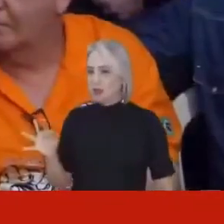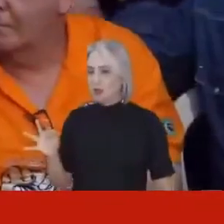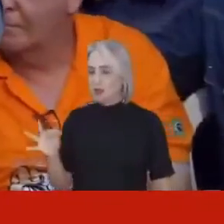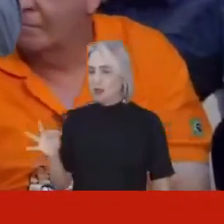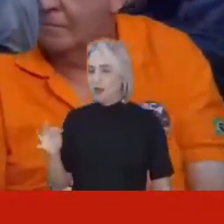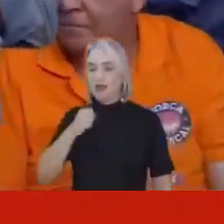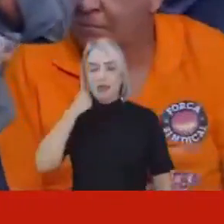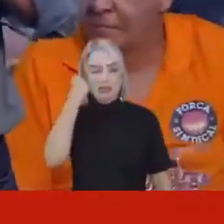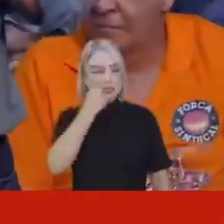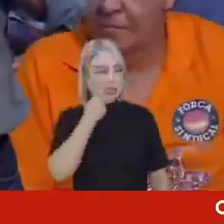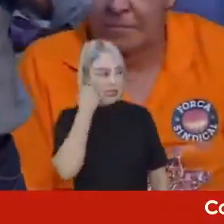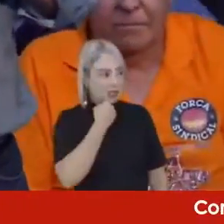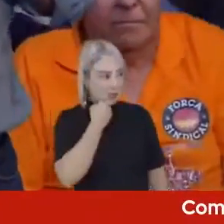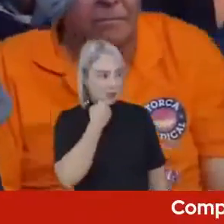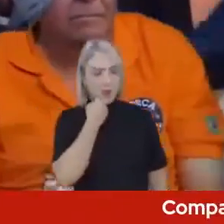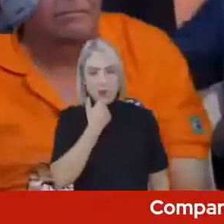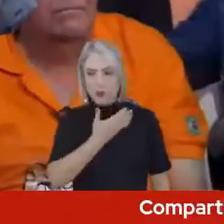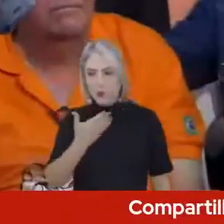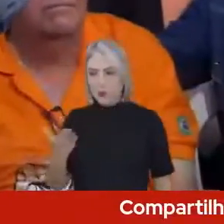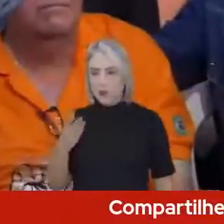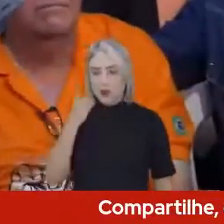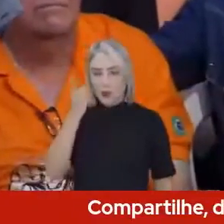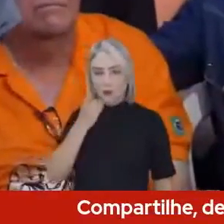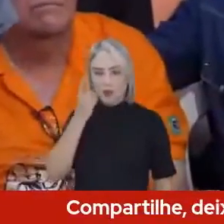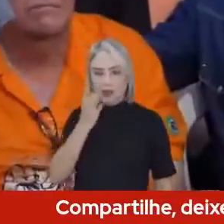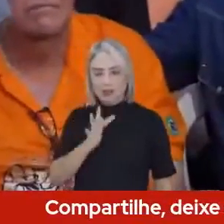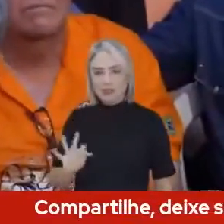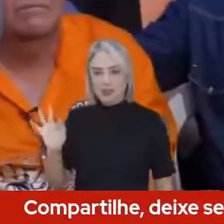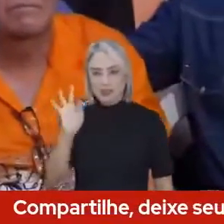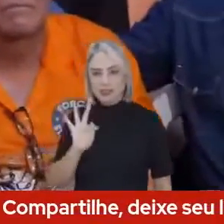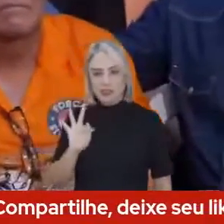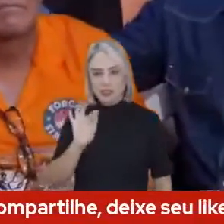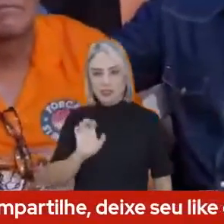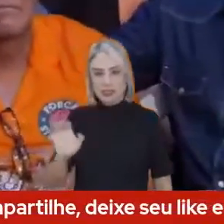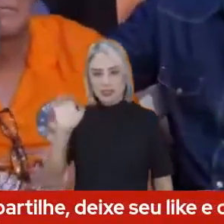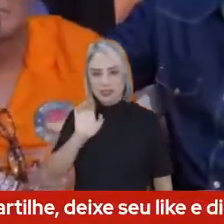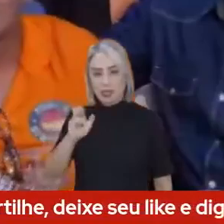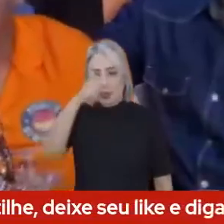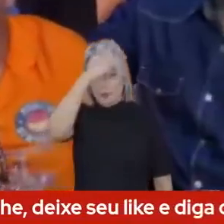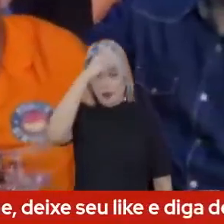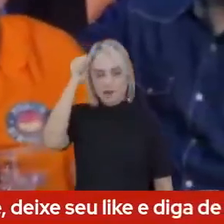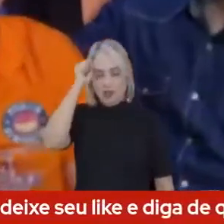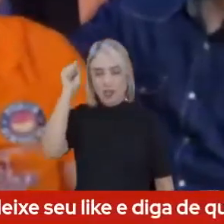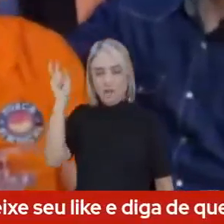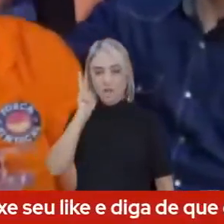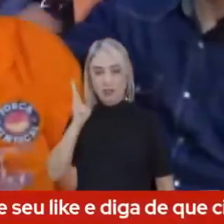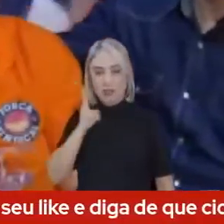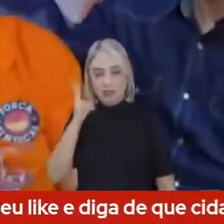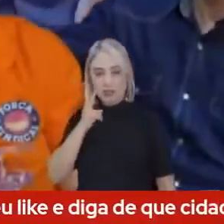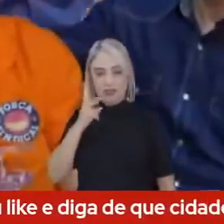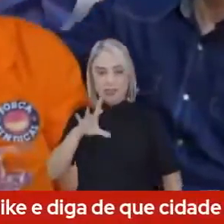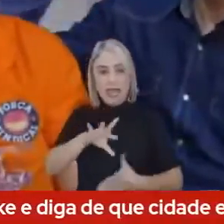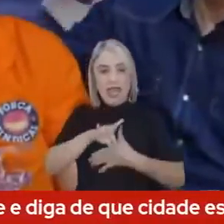senadores, deputados federais, estaduais, prefeitos, vereadores, lideranças,